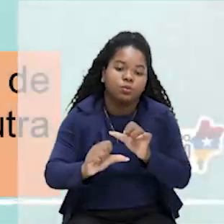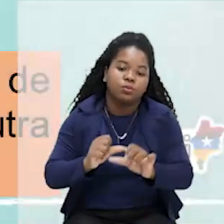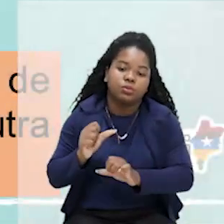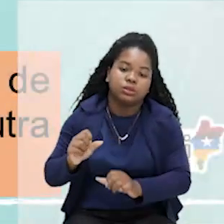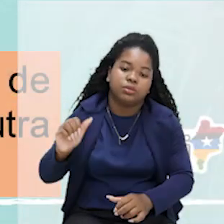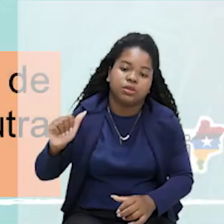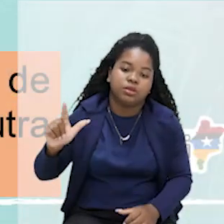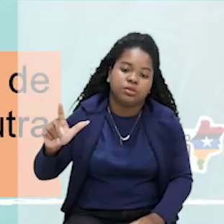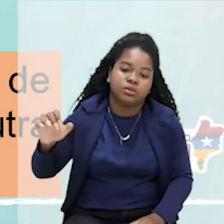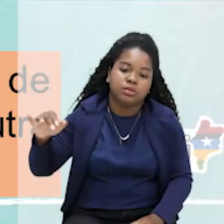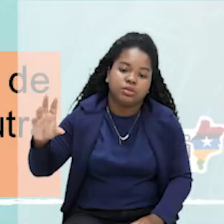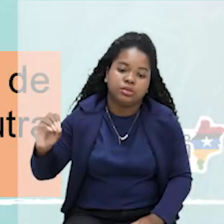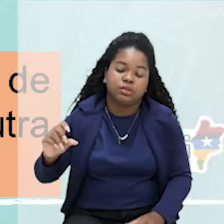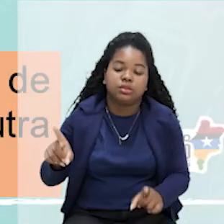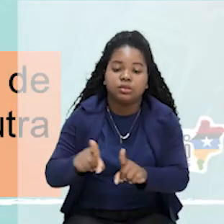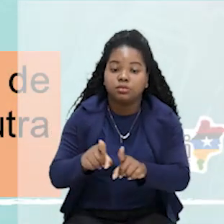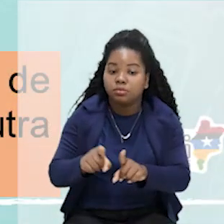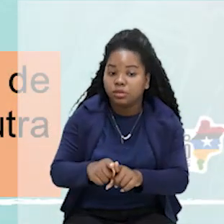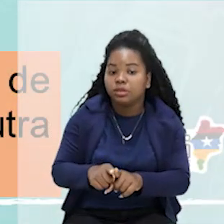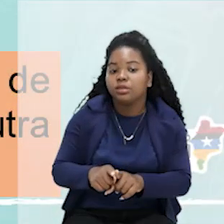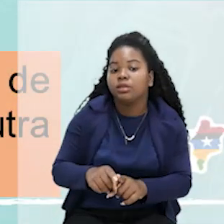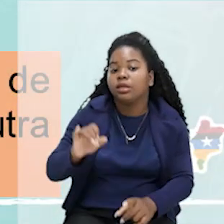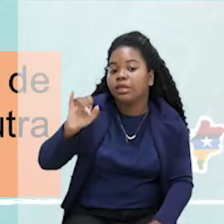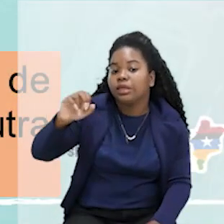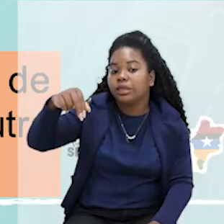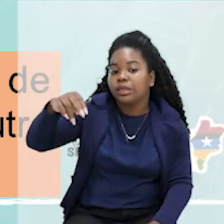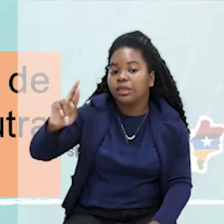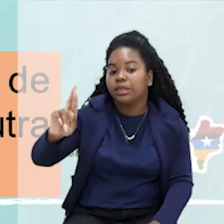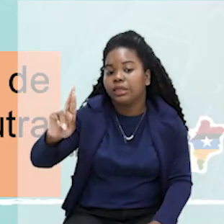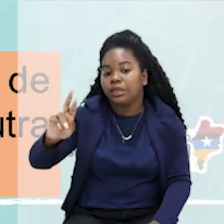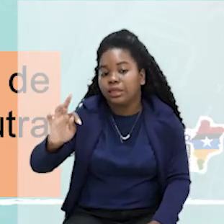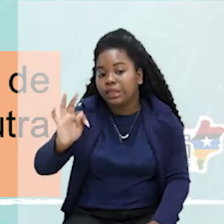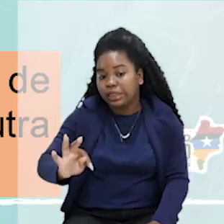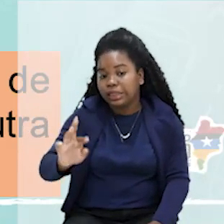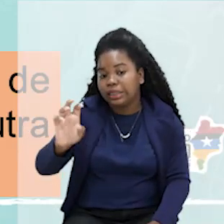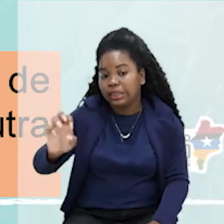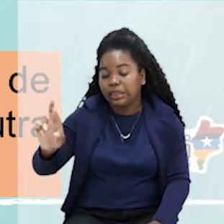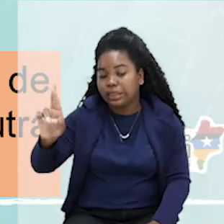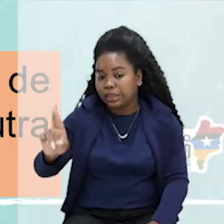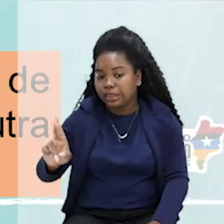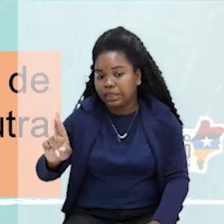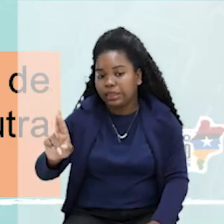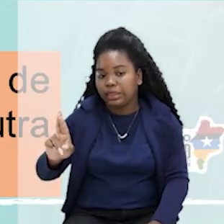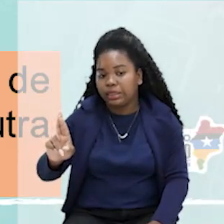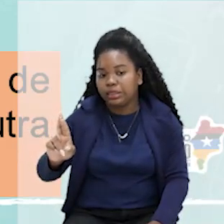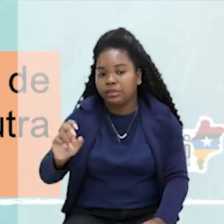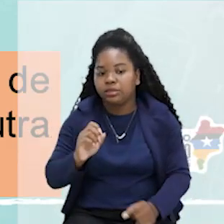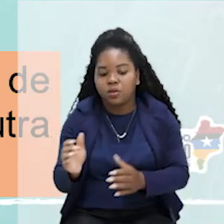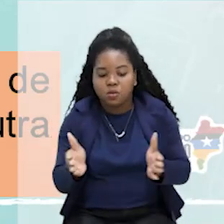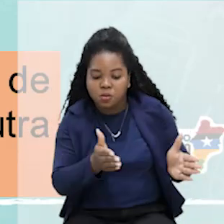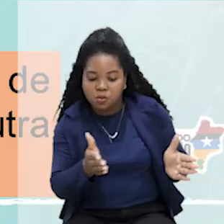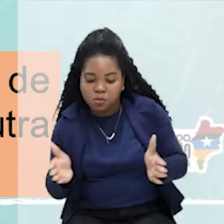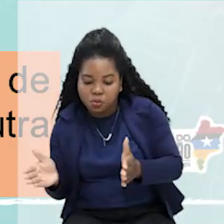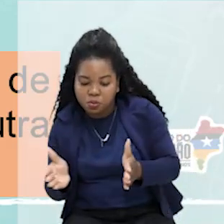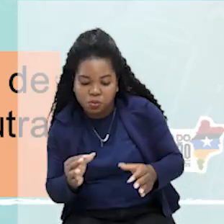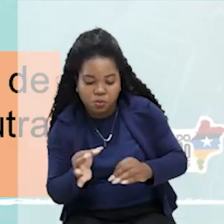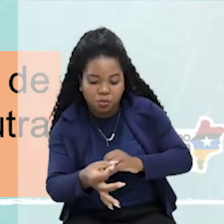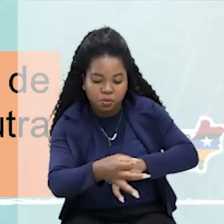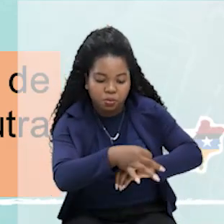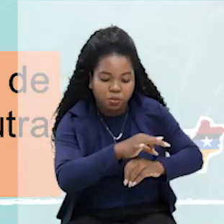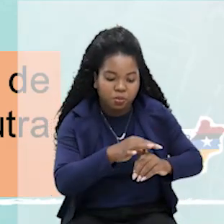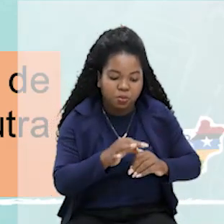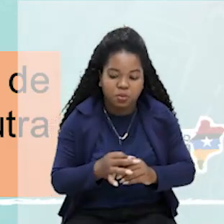temos a desidratação intermolecular Inter quer dizer entre as moléculas